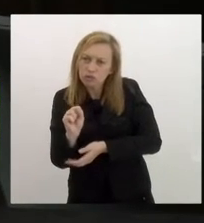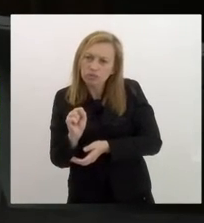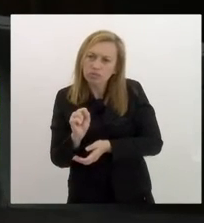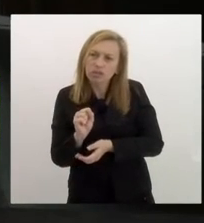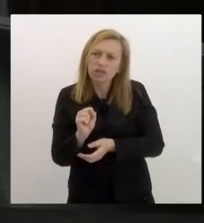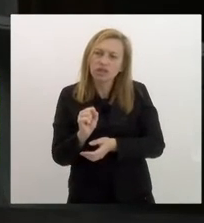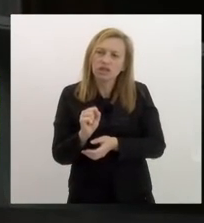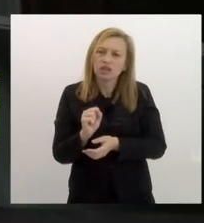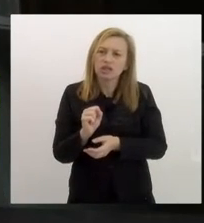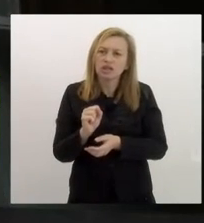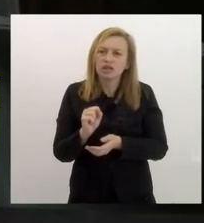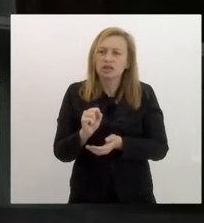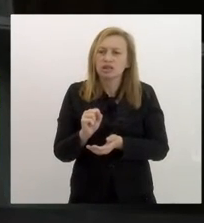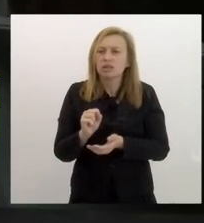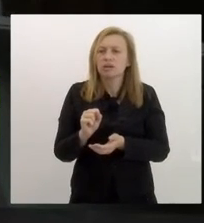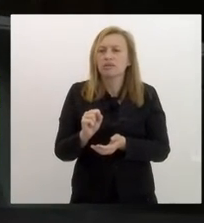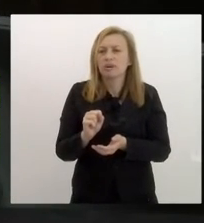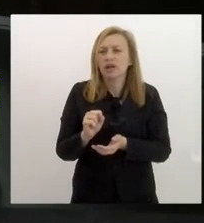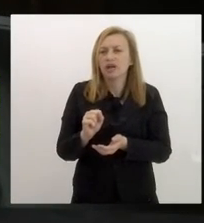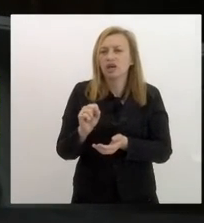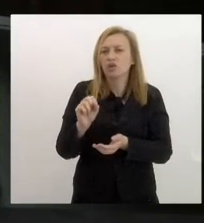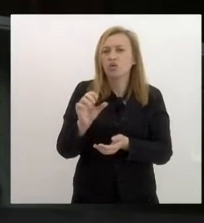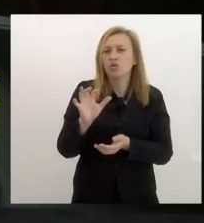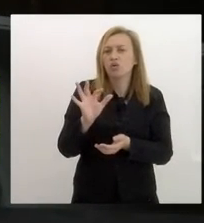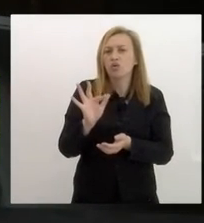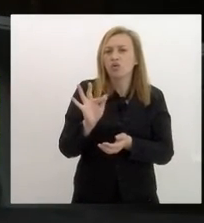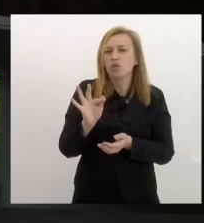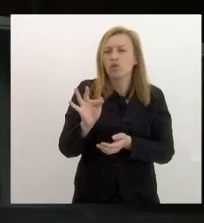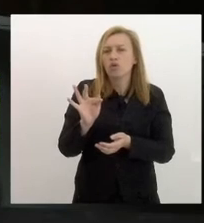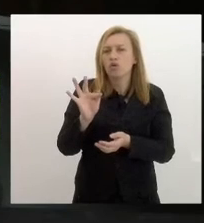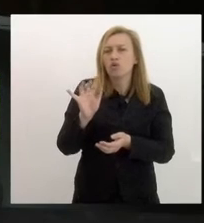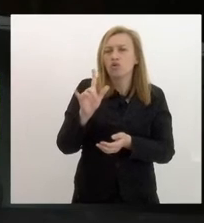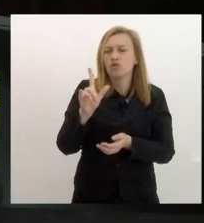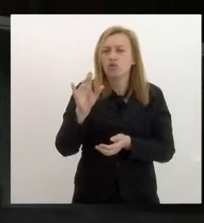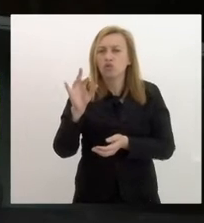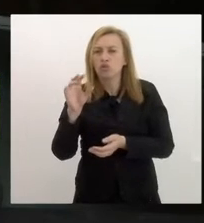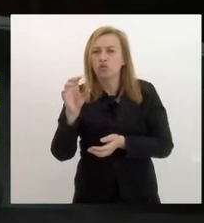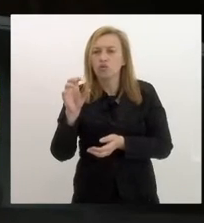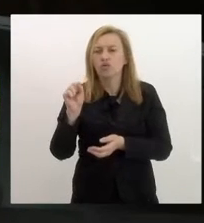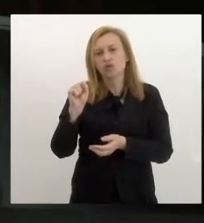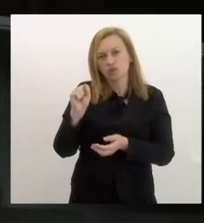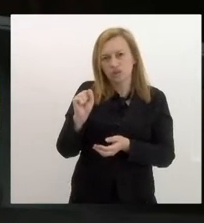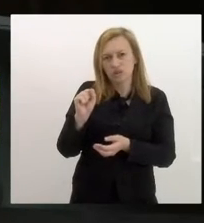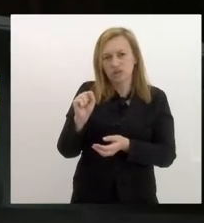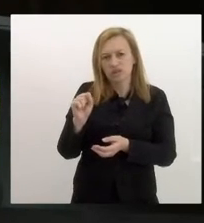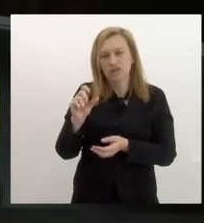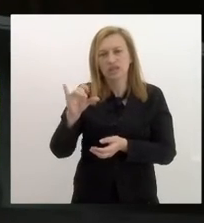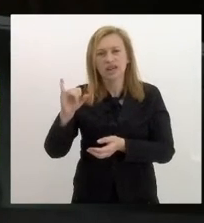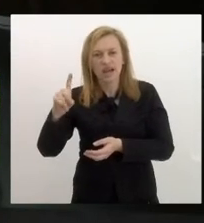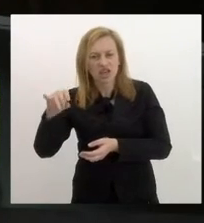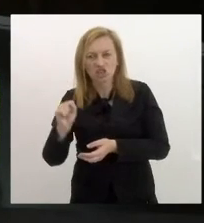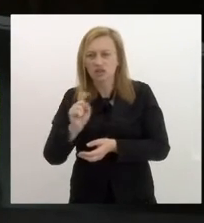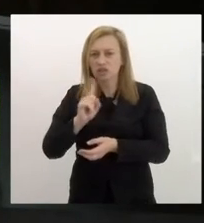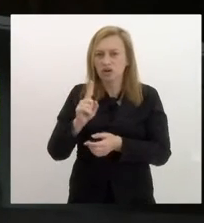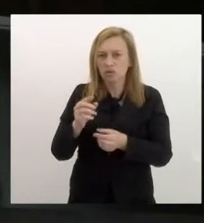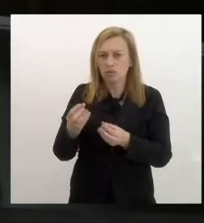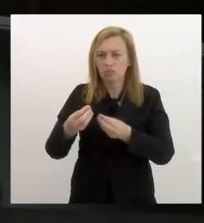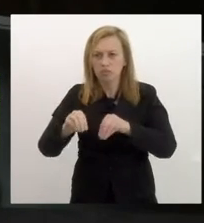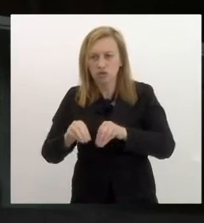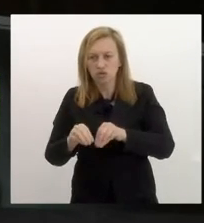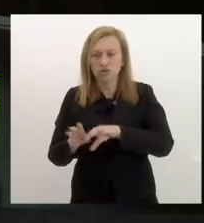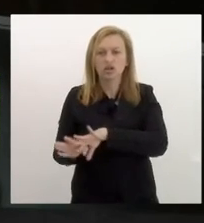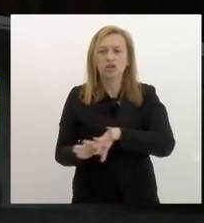que o fluxo de caixa não seja comprometido E à medida que a gente libere o pagamento do serviço da dívida